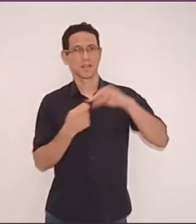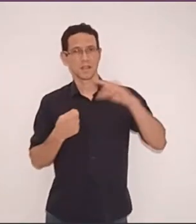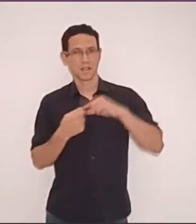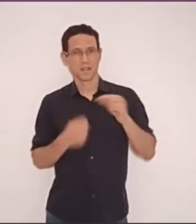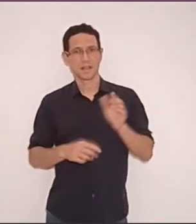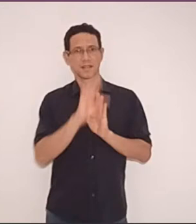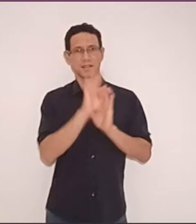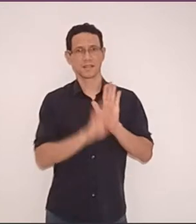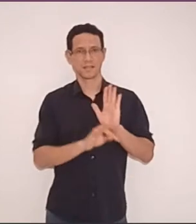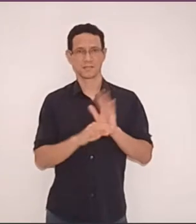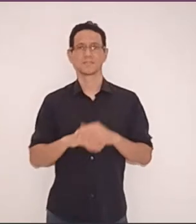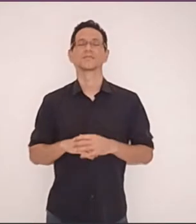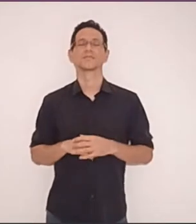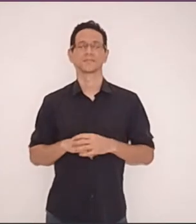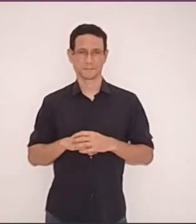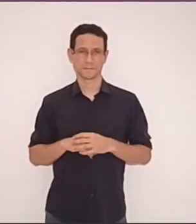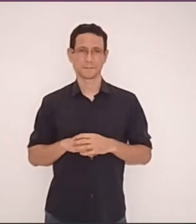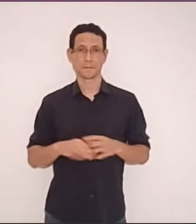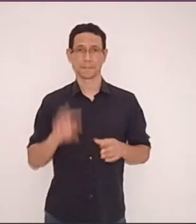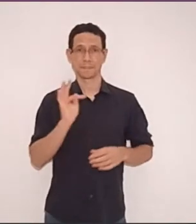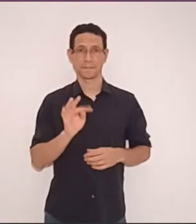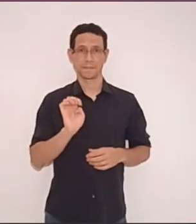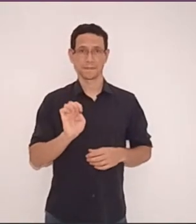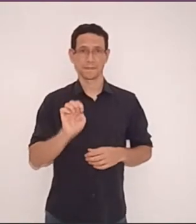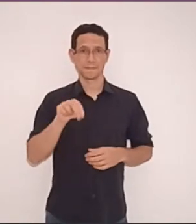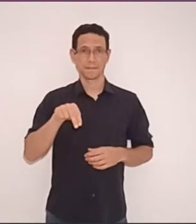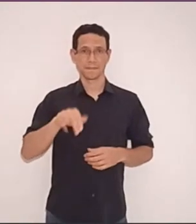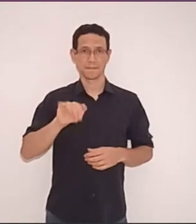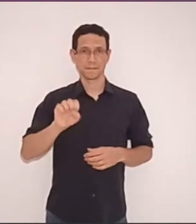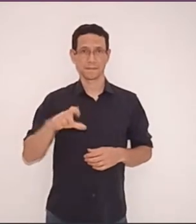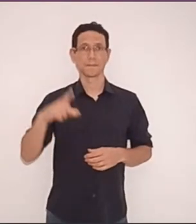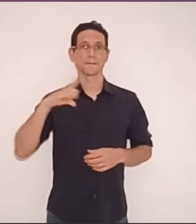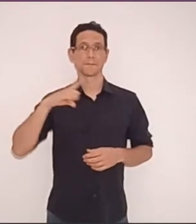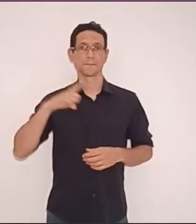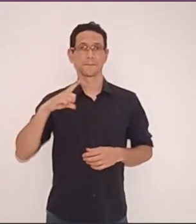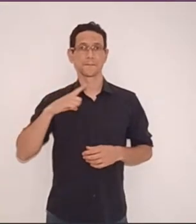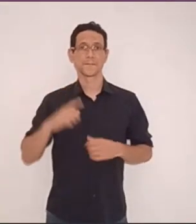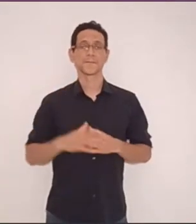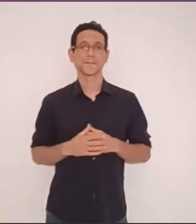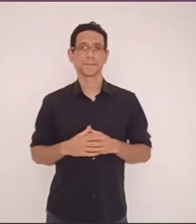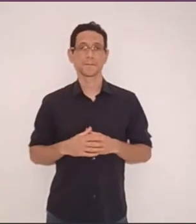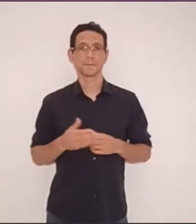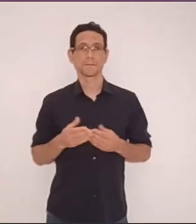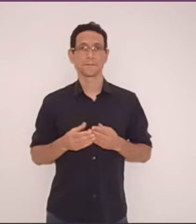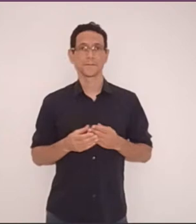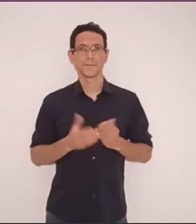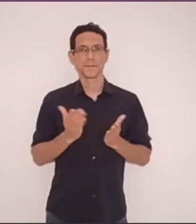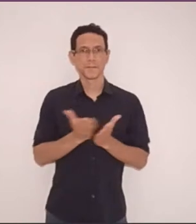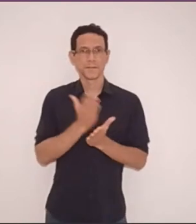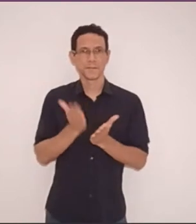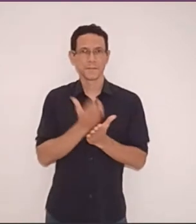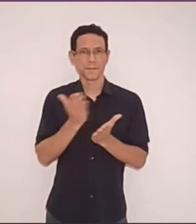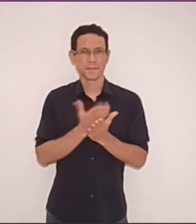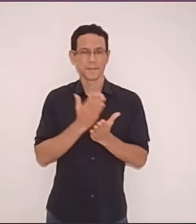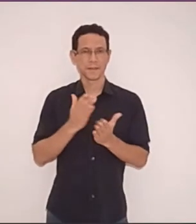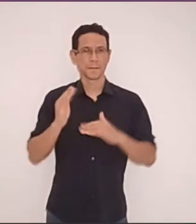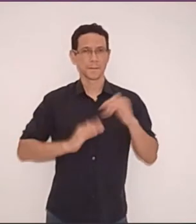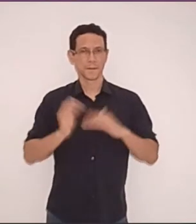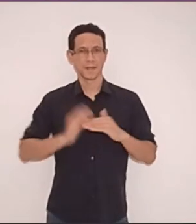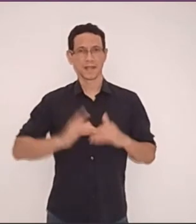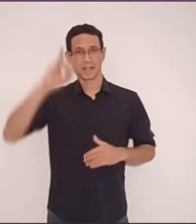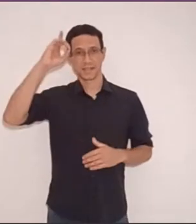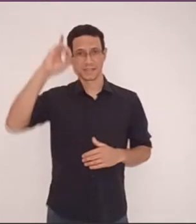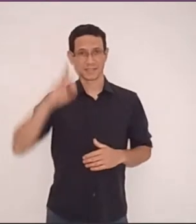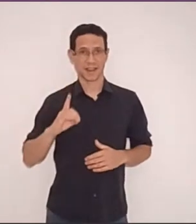e inclusive na tênis tem um é um dia prático né direito